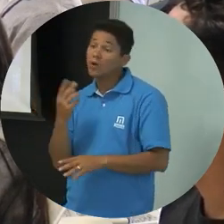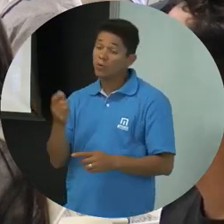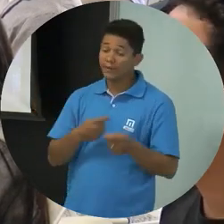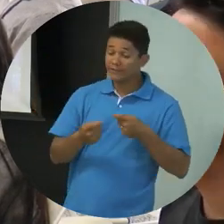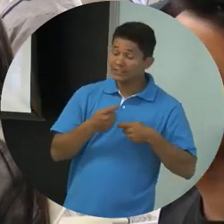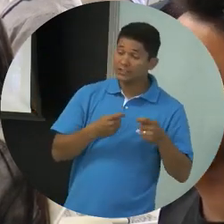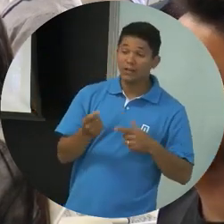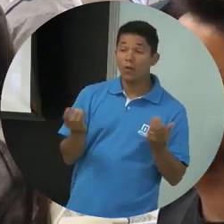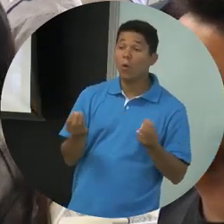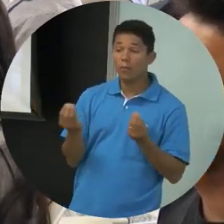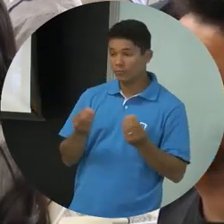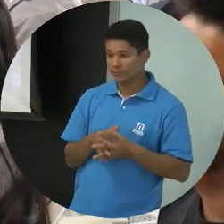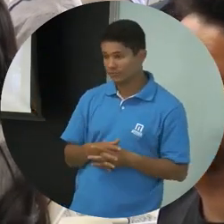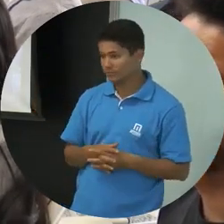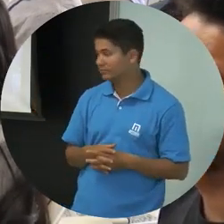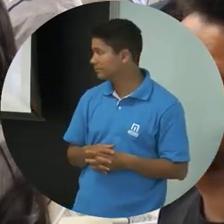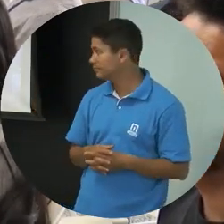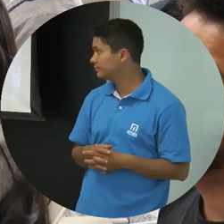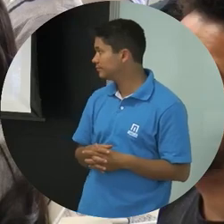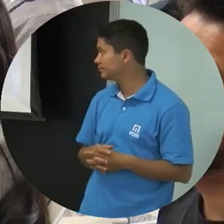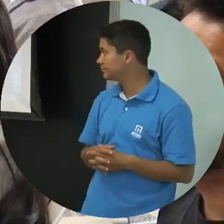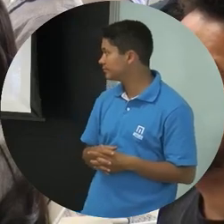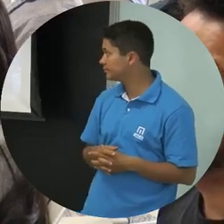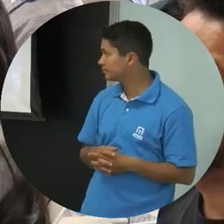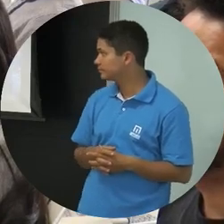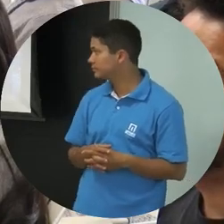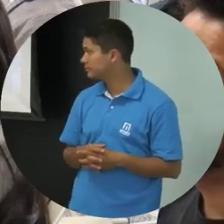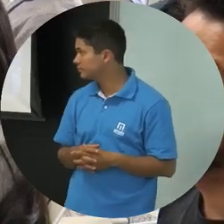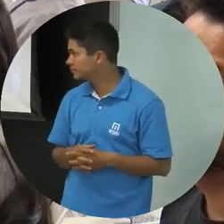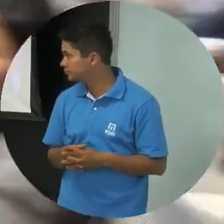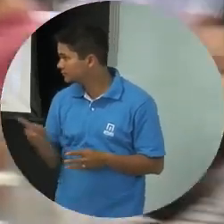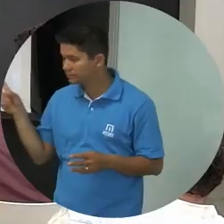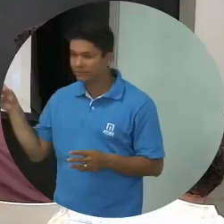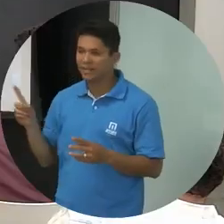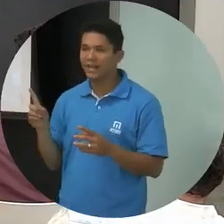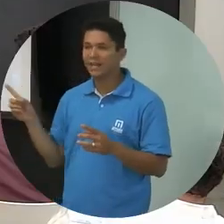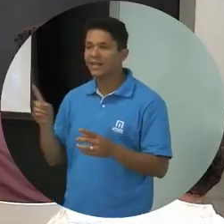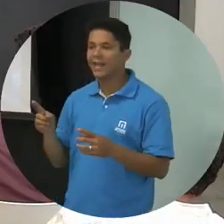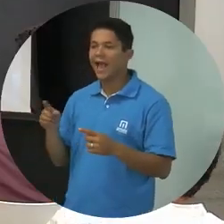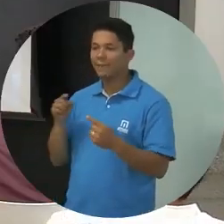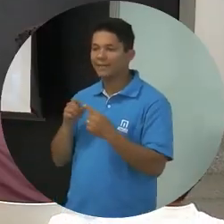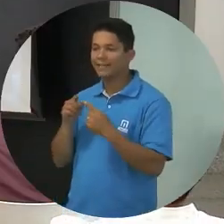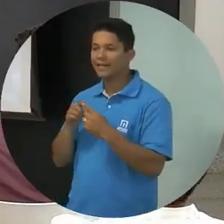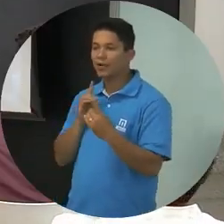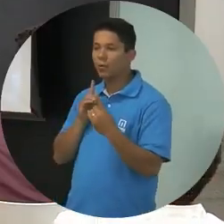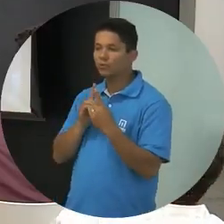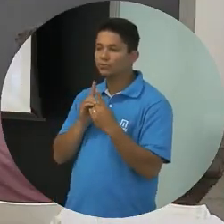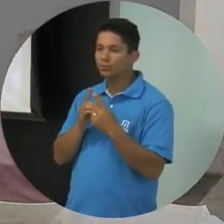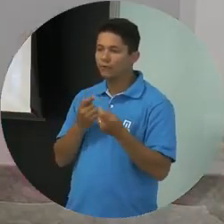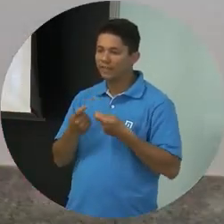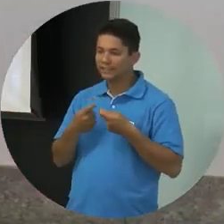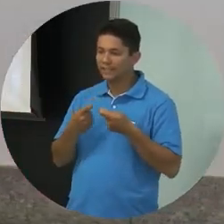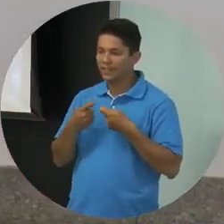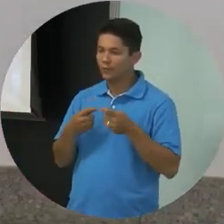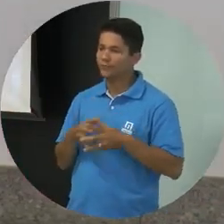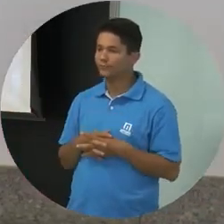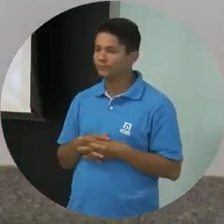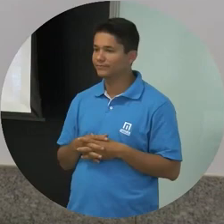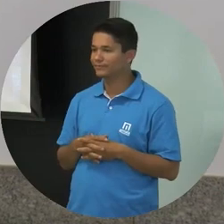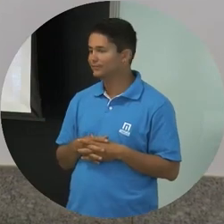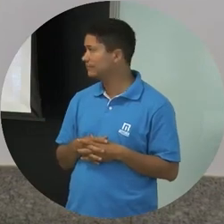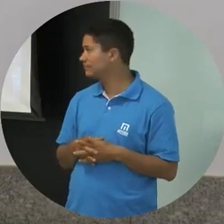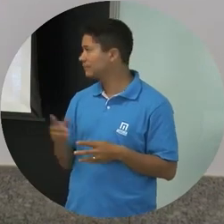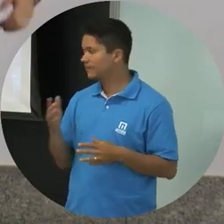Né? Sim. É interessante saber. Deixa eu passar aqui para o consultor financeiro. Boa tarde de novo, pessoal. Eu